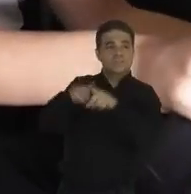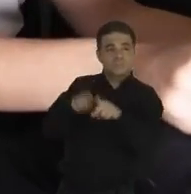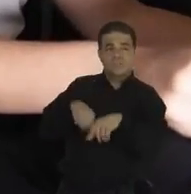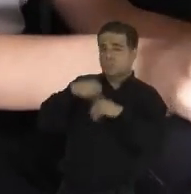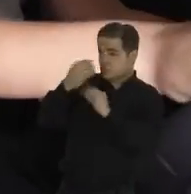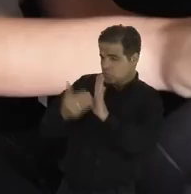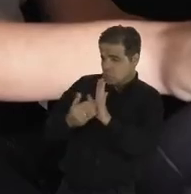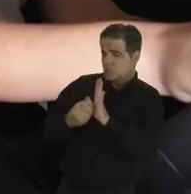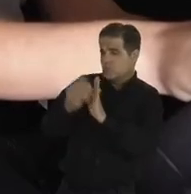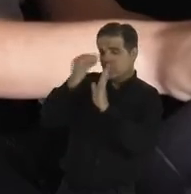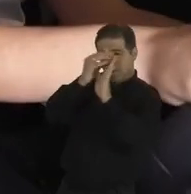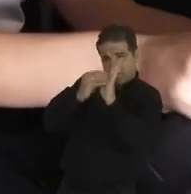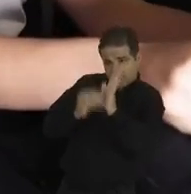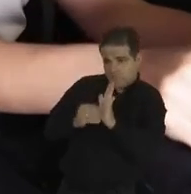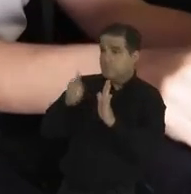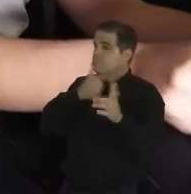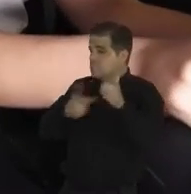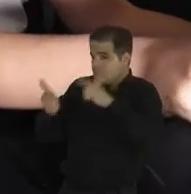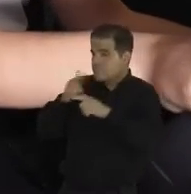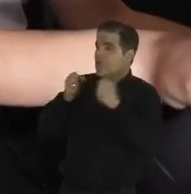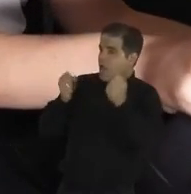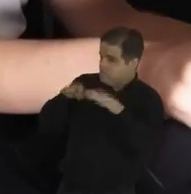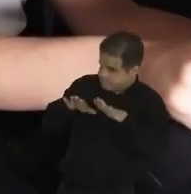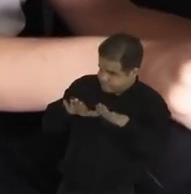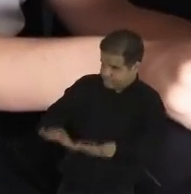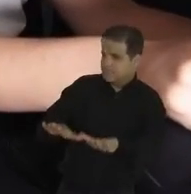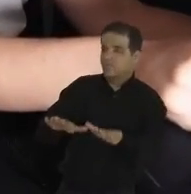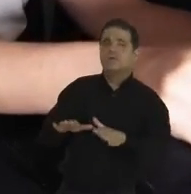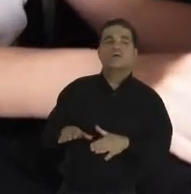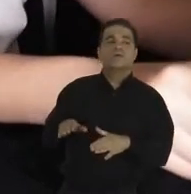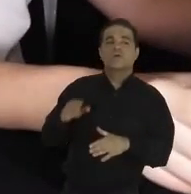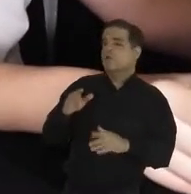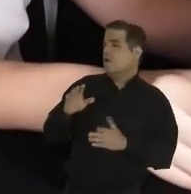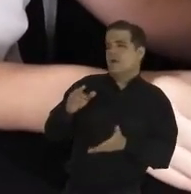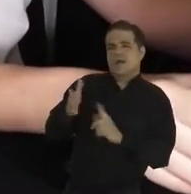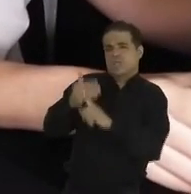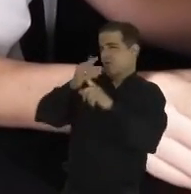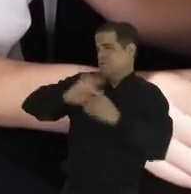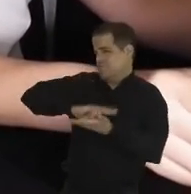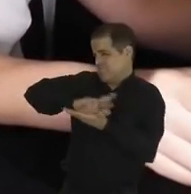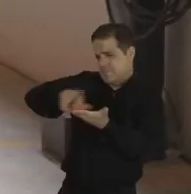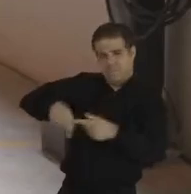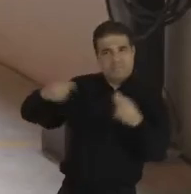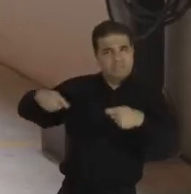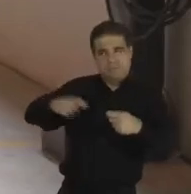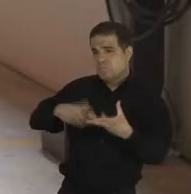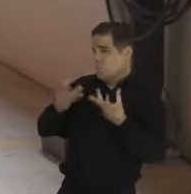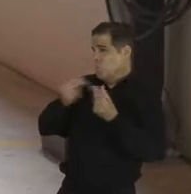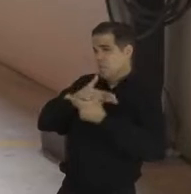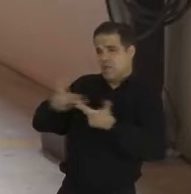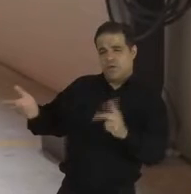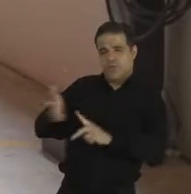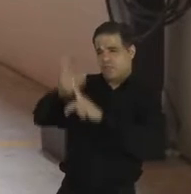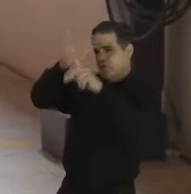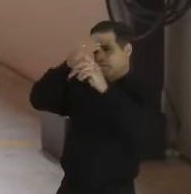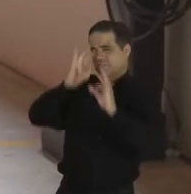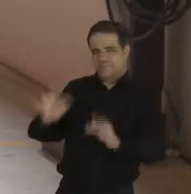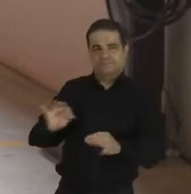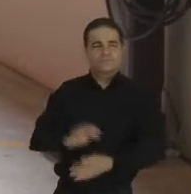que tiram todas as coordenadas para que você conseguir estacionar que não falta a tecnologia aqui nessa te ligar tá